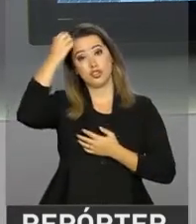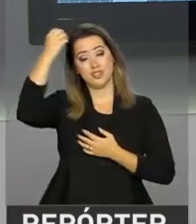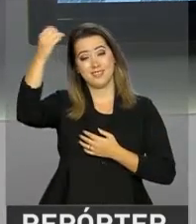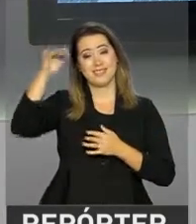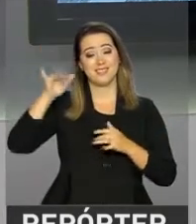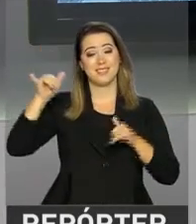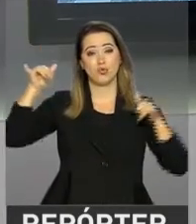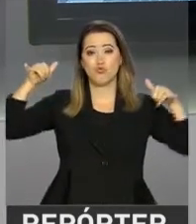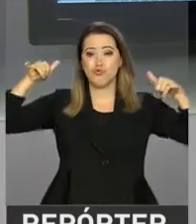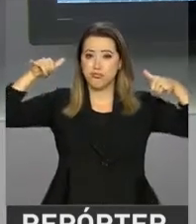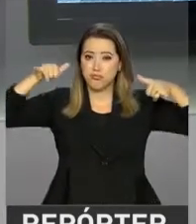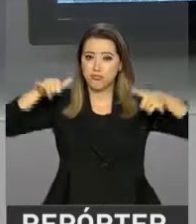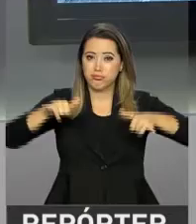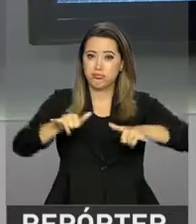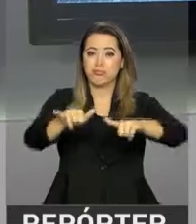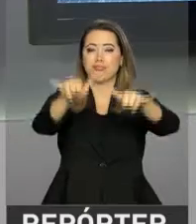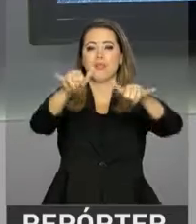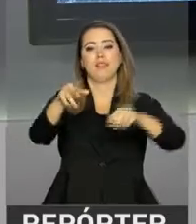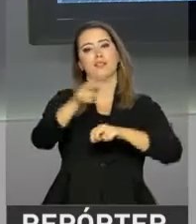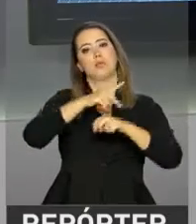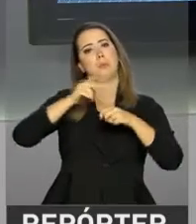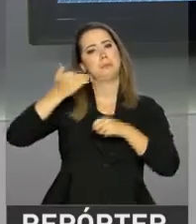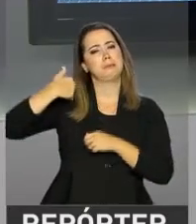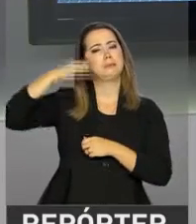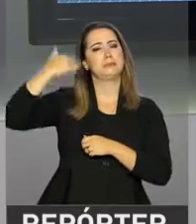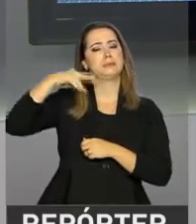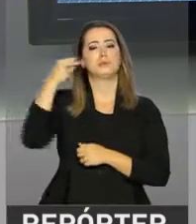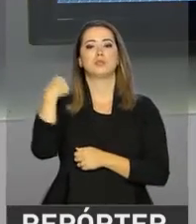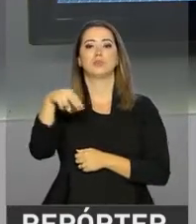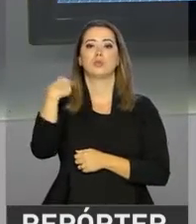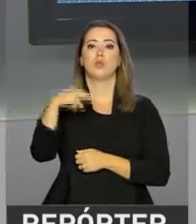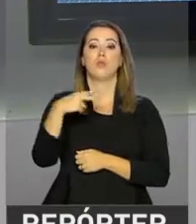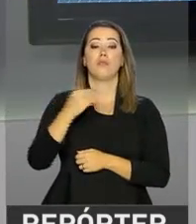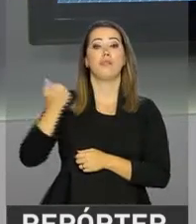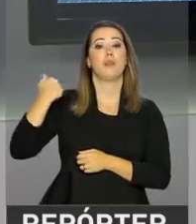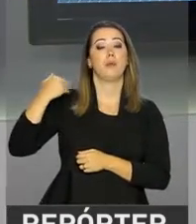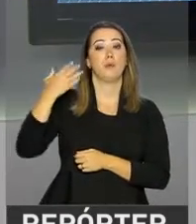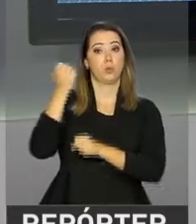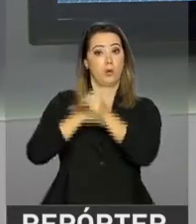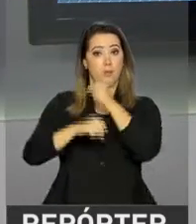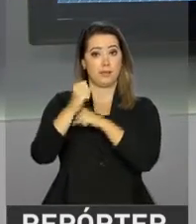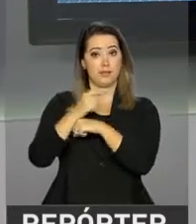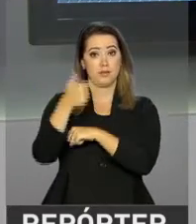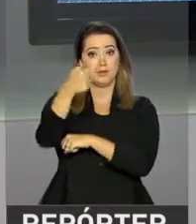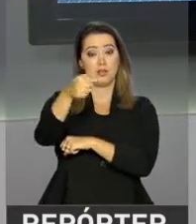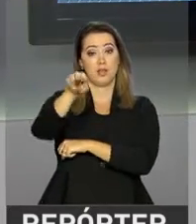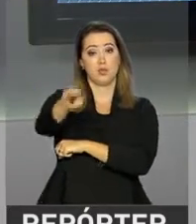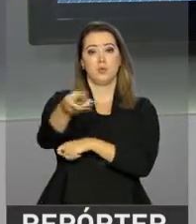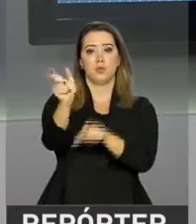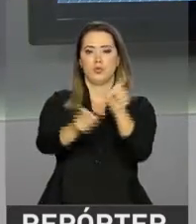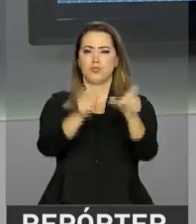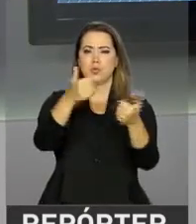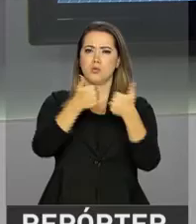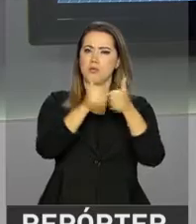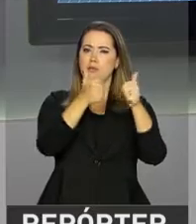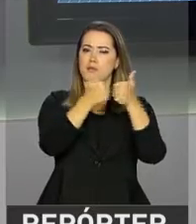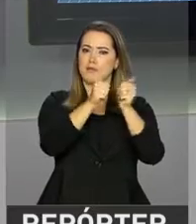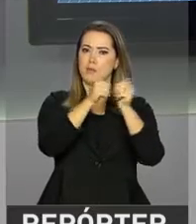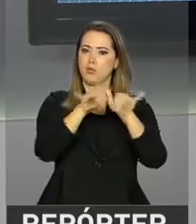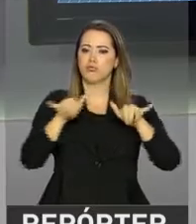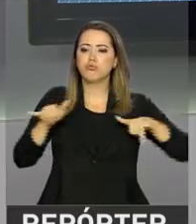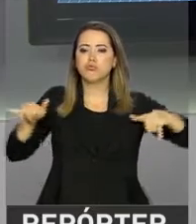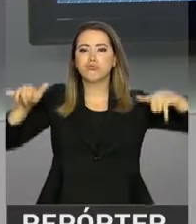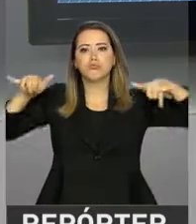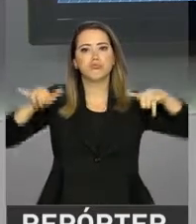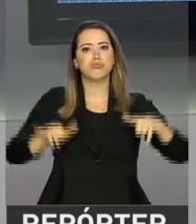freqüentes no país em novembro do ano passado mais de sete milhões e 600 mil pessoas optaram pelo transporte aéreo na